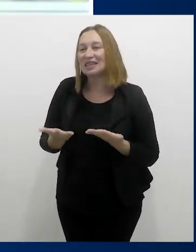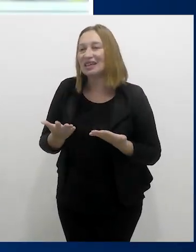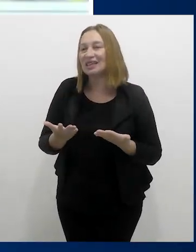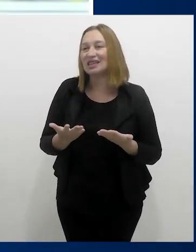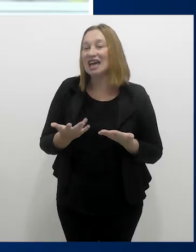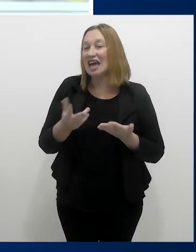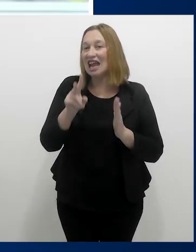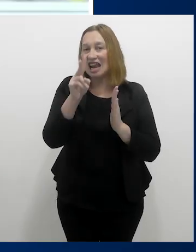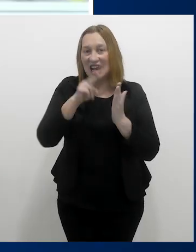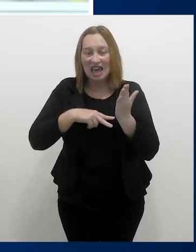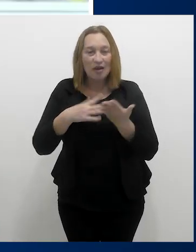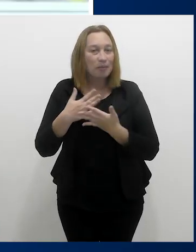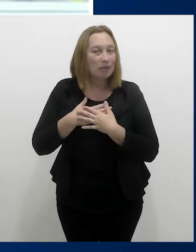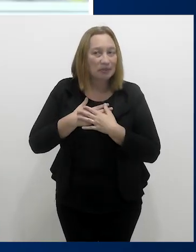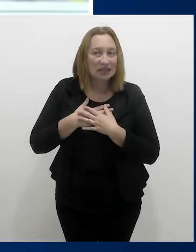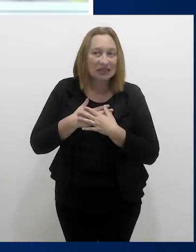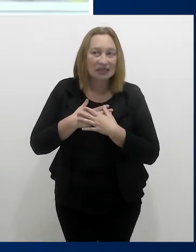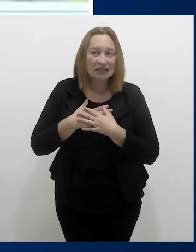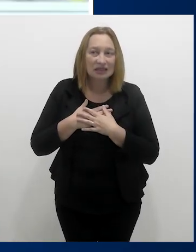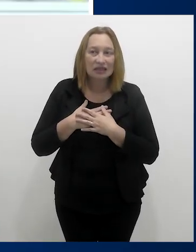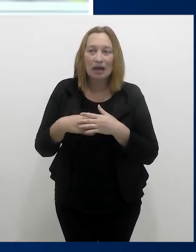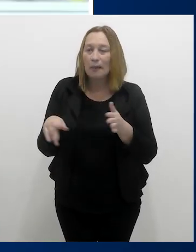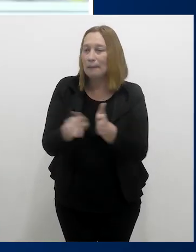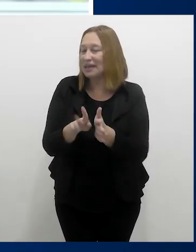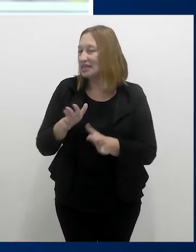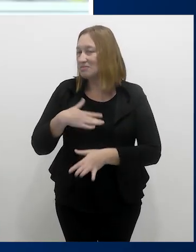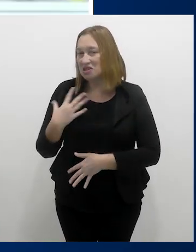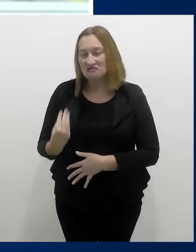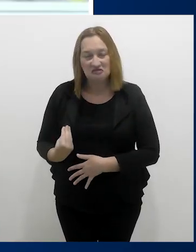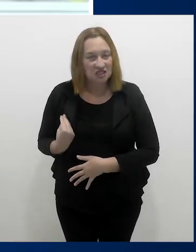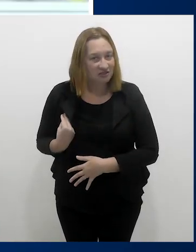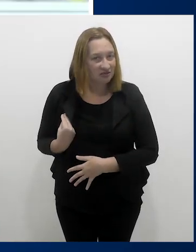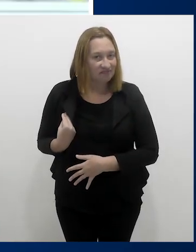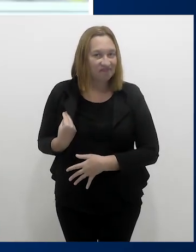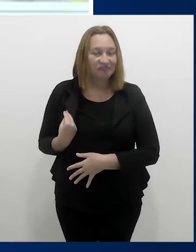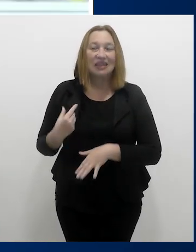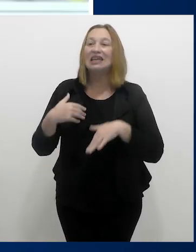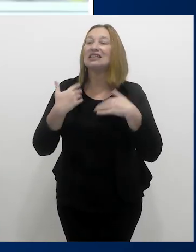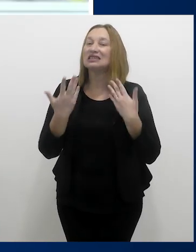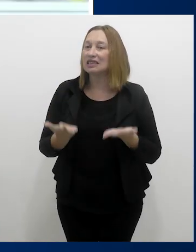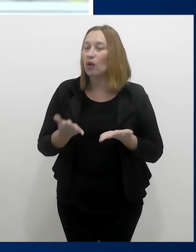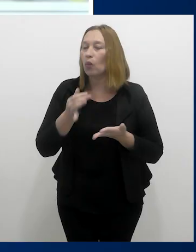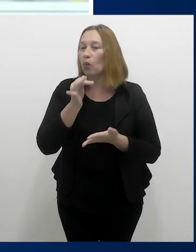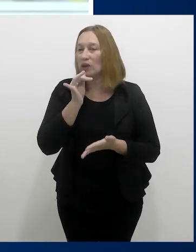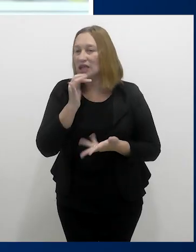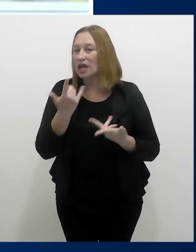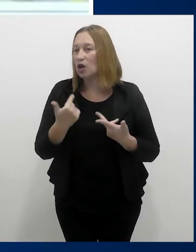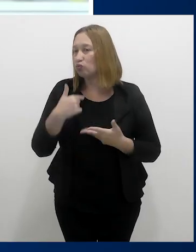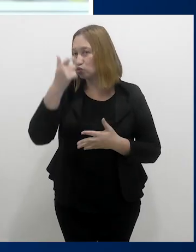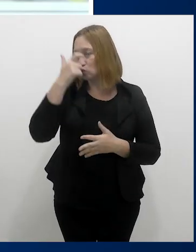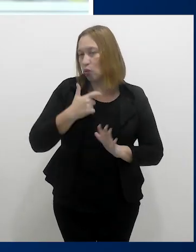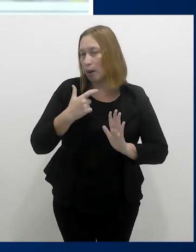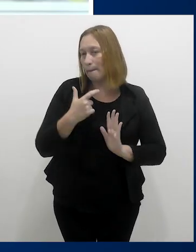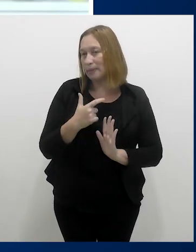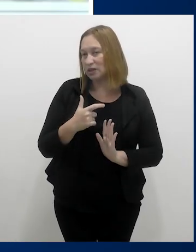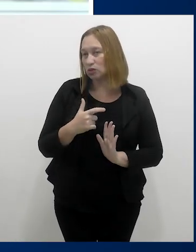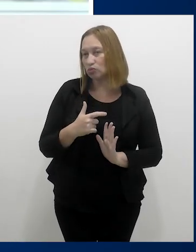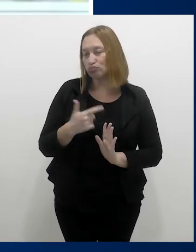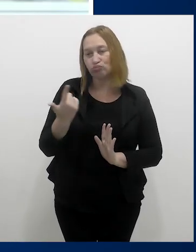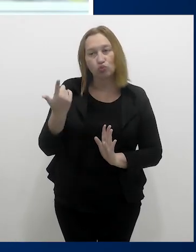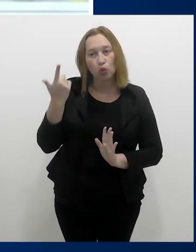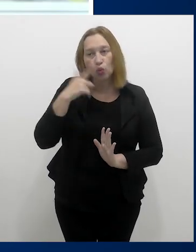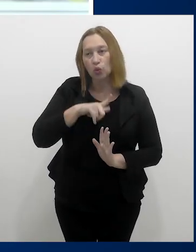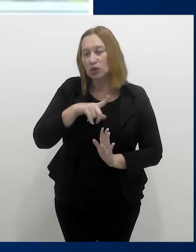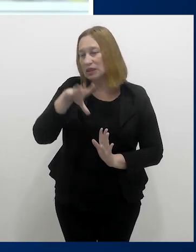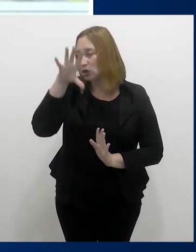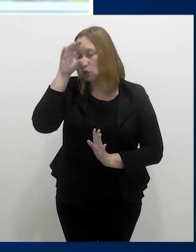bom. Eu não sei, ler para mim é uma coisa assim, faz parte da minha vida, sabe. Então, por exemplo, eu sou uma pessoa que eu não